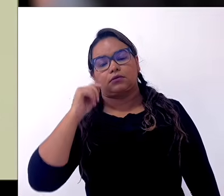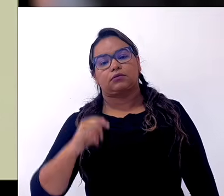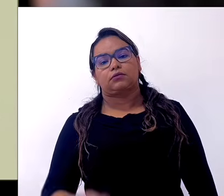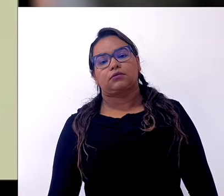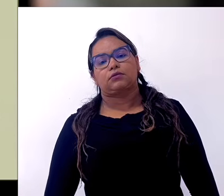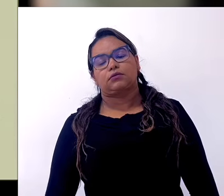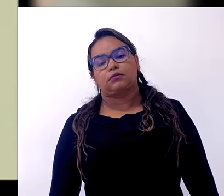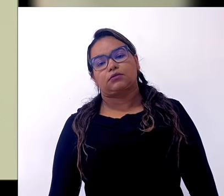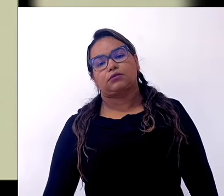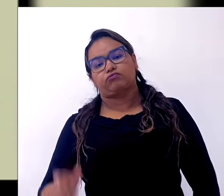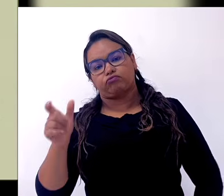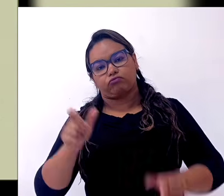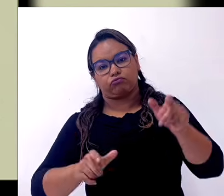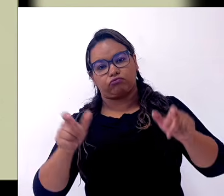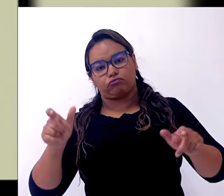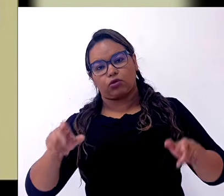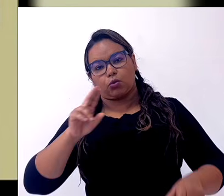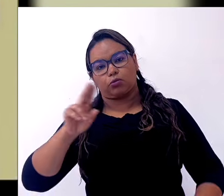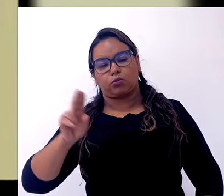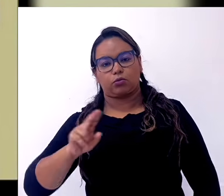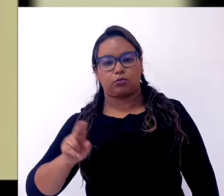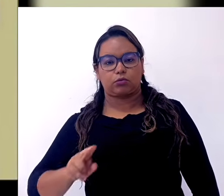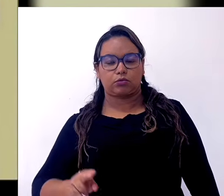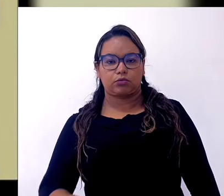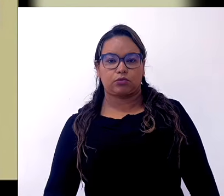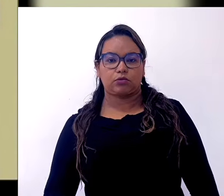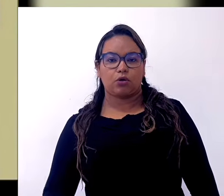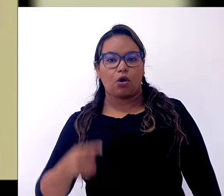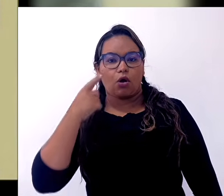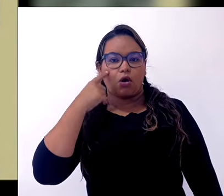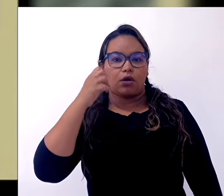King Hussein, Al Gore, Tony Blair, todos eles.